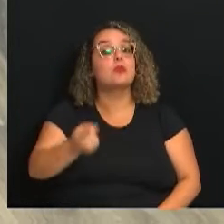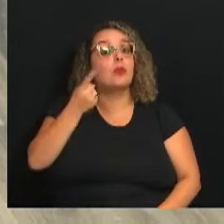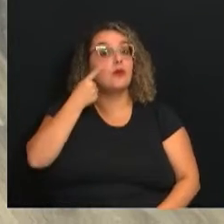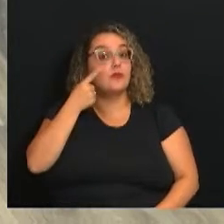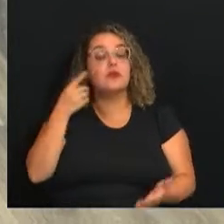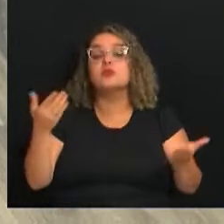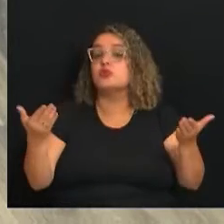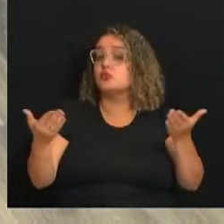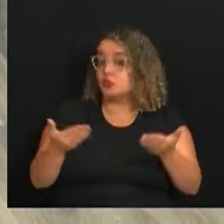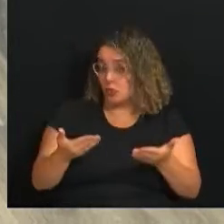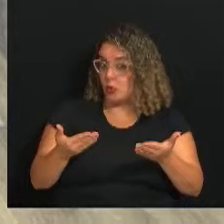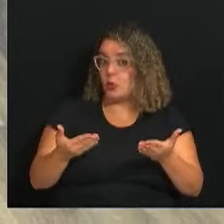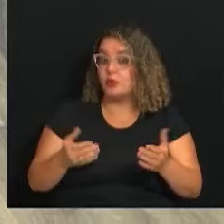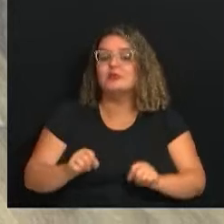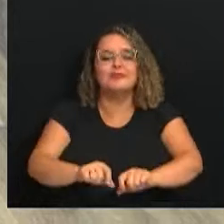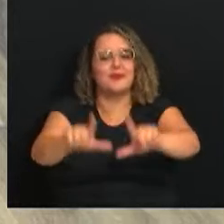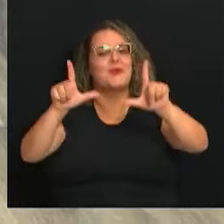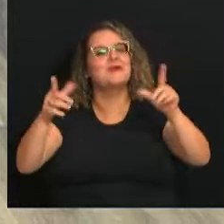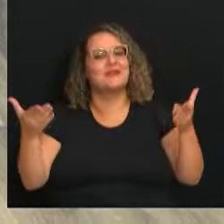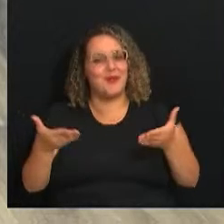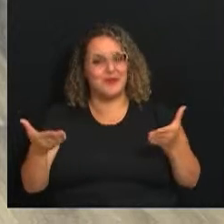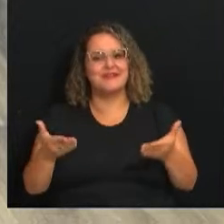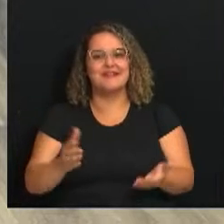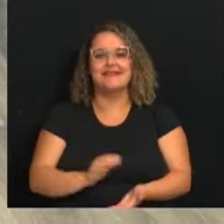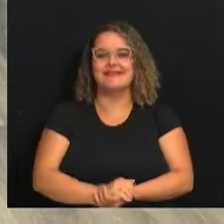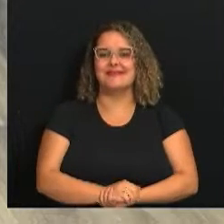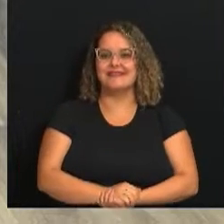de agora os destaques de hoje.